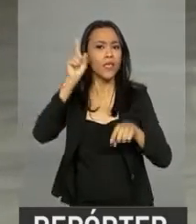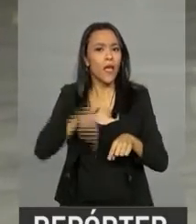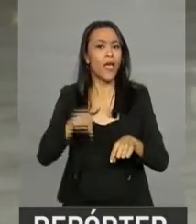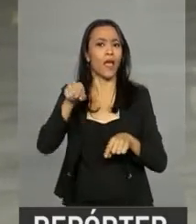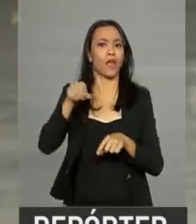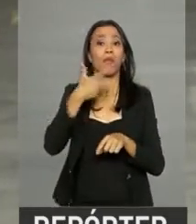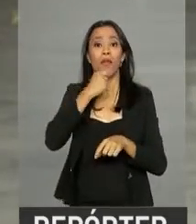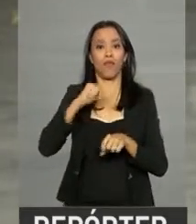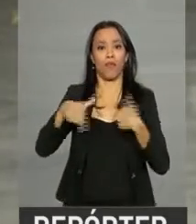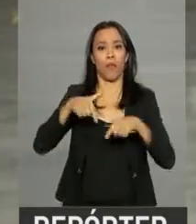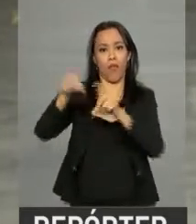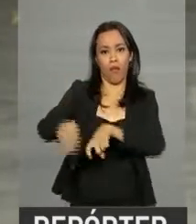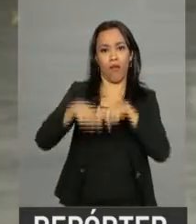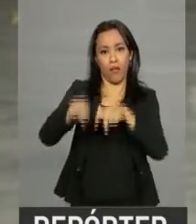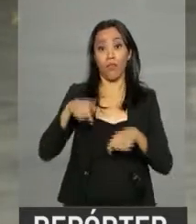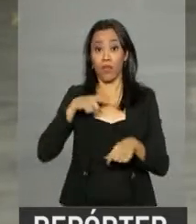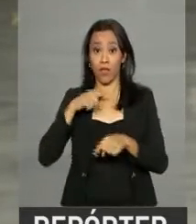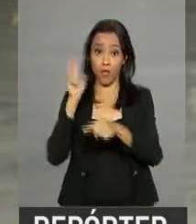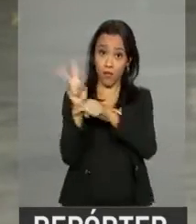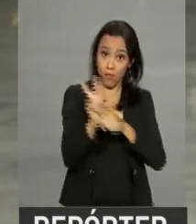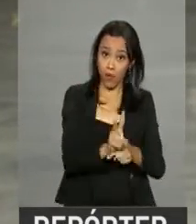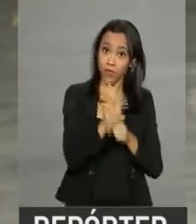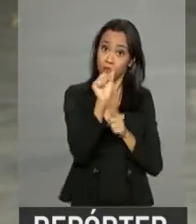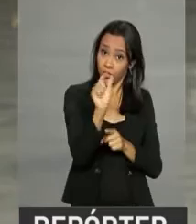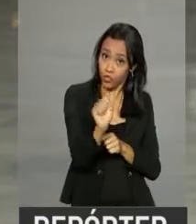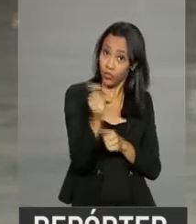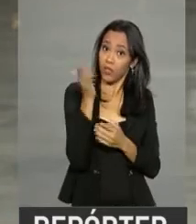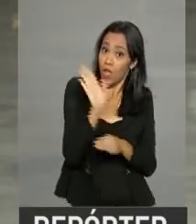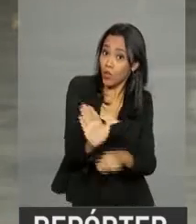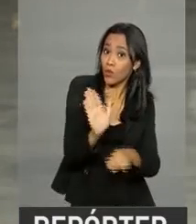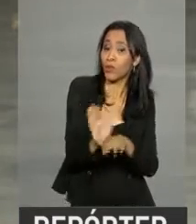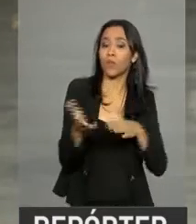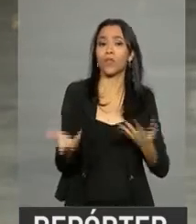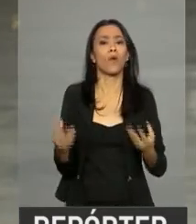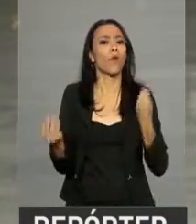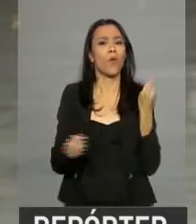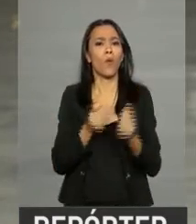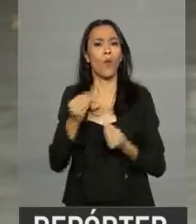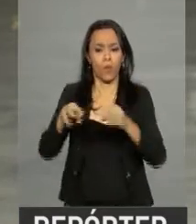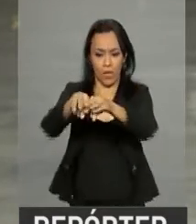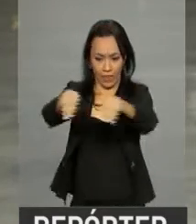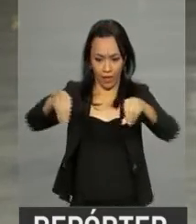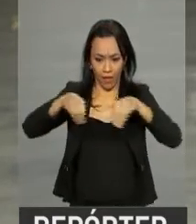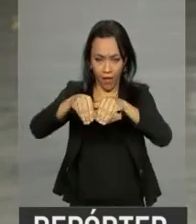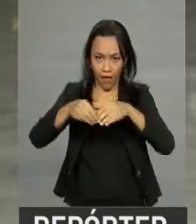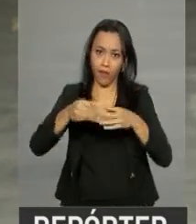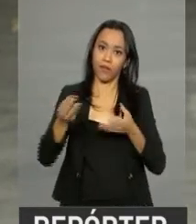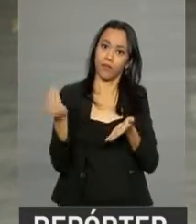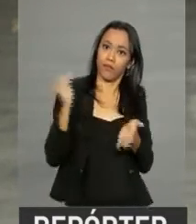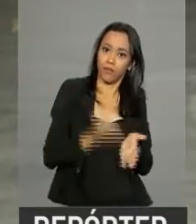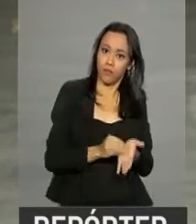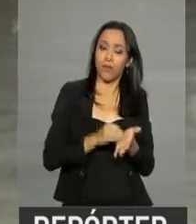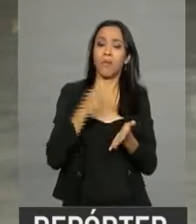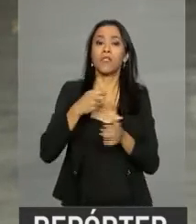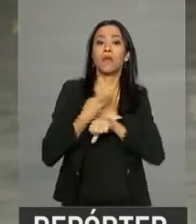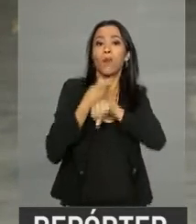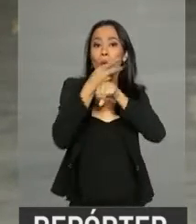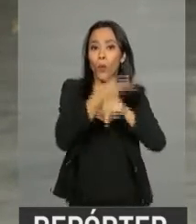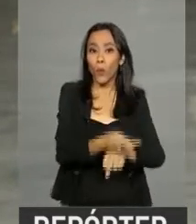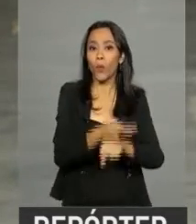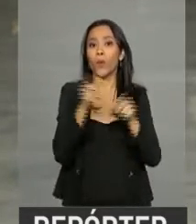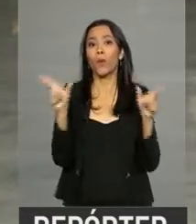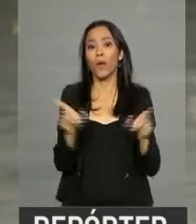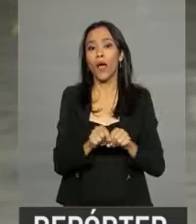produtor possa ter acesso ao crédito rural e a subsídios. Para inscrever o imóvel no CAR, o cidadão deve procurar o órgão